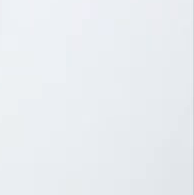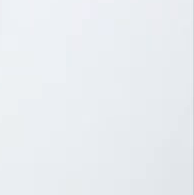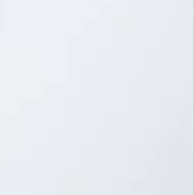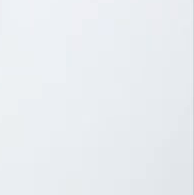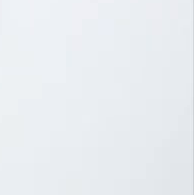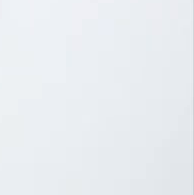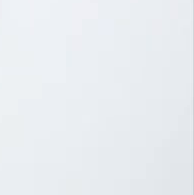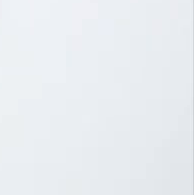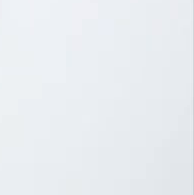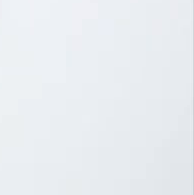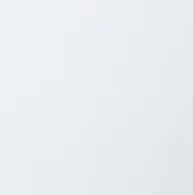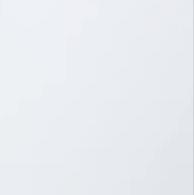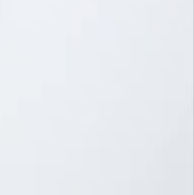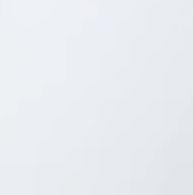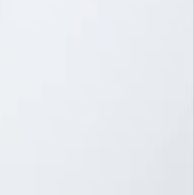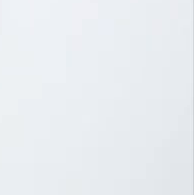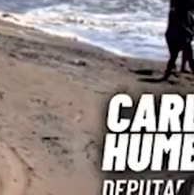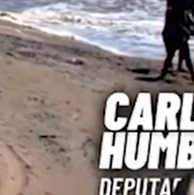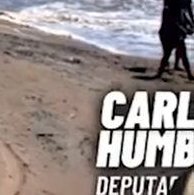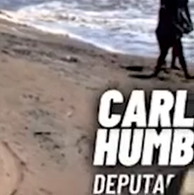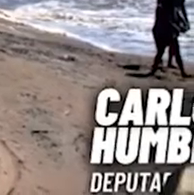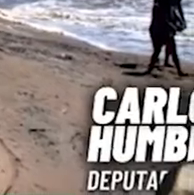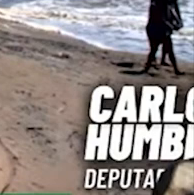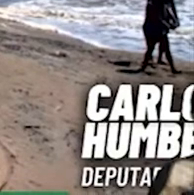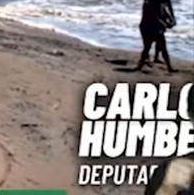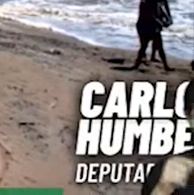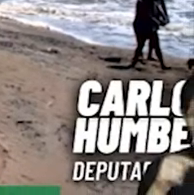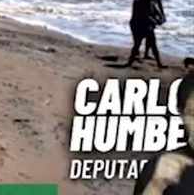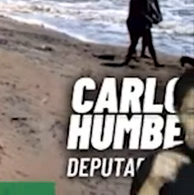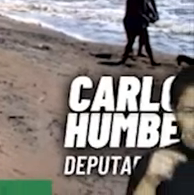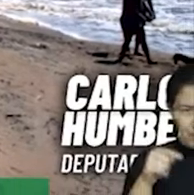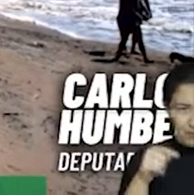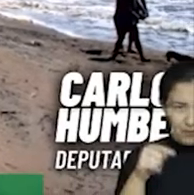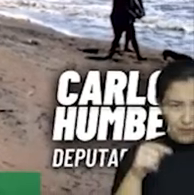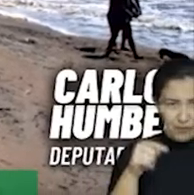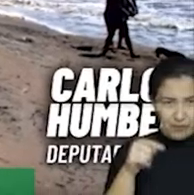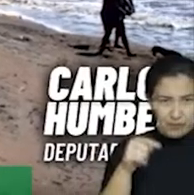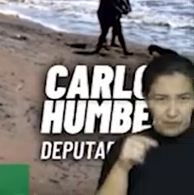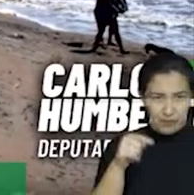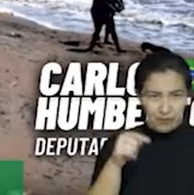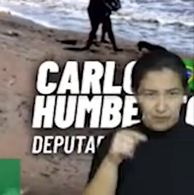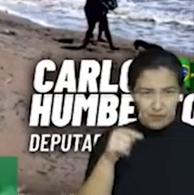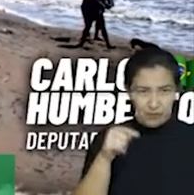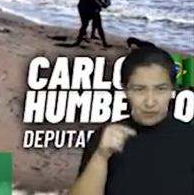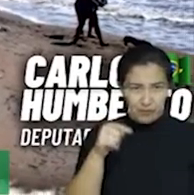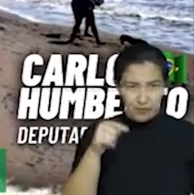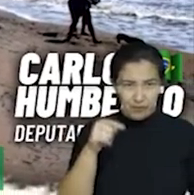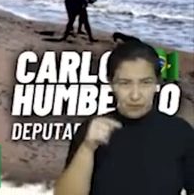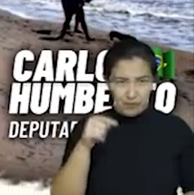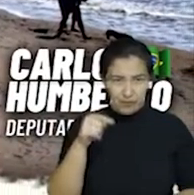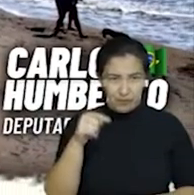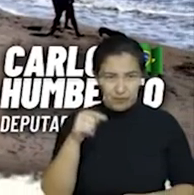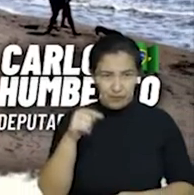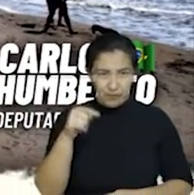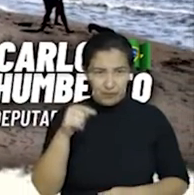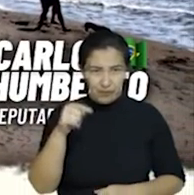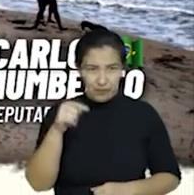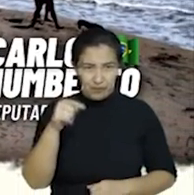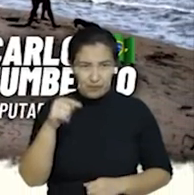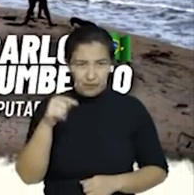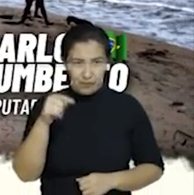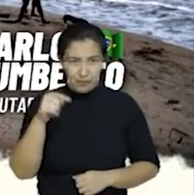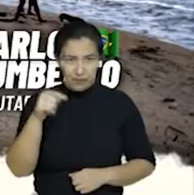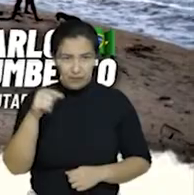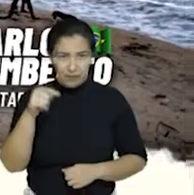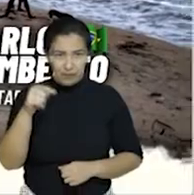publicação de uma revista de circulação nacional que usa uma foto que não é de Balneário Camboriú para falar sobre o